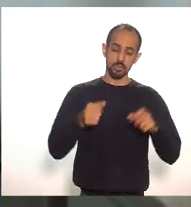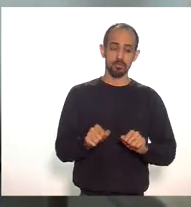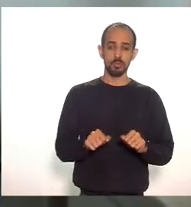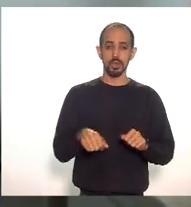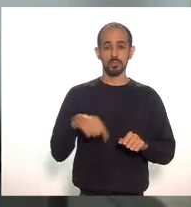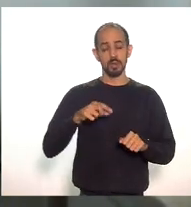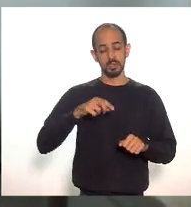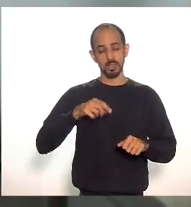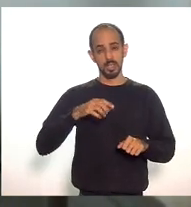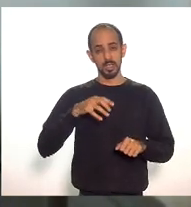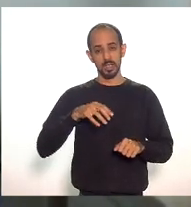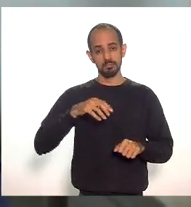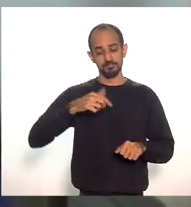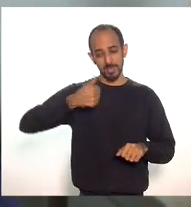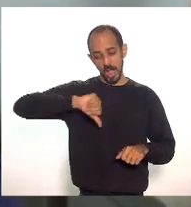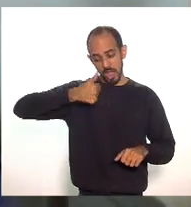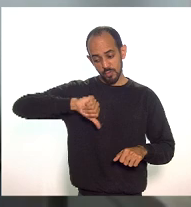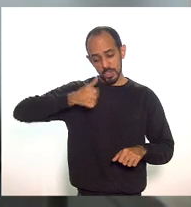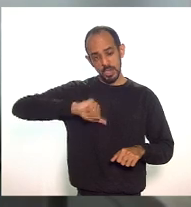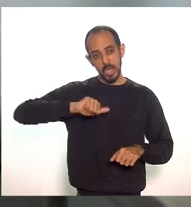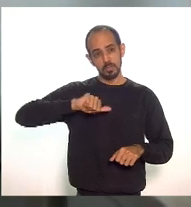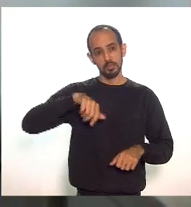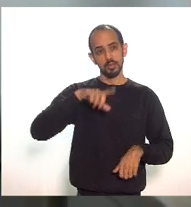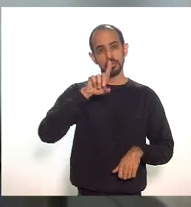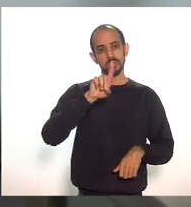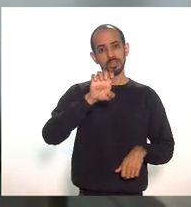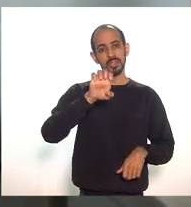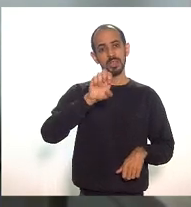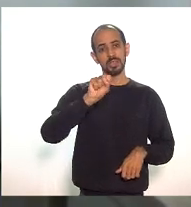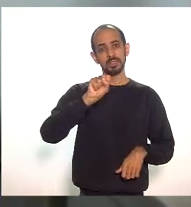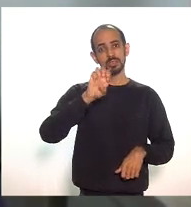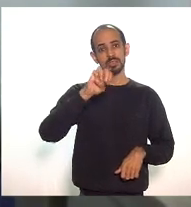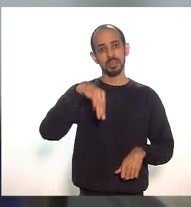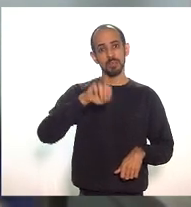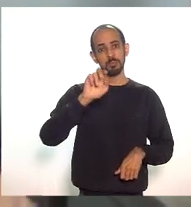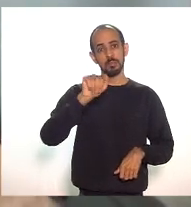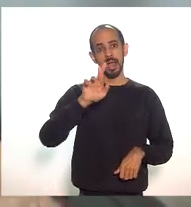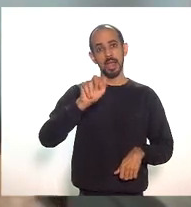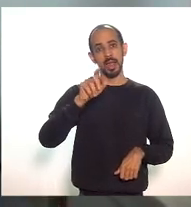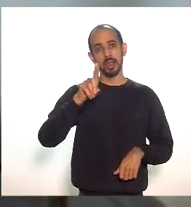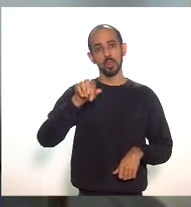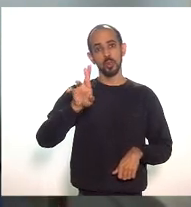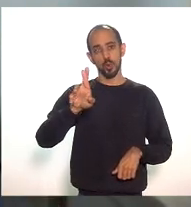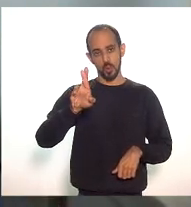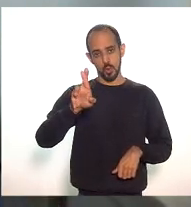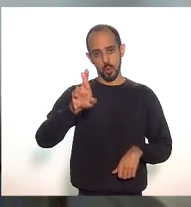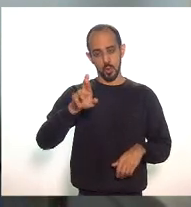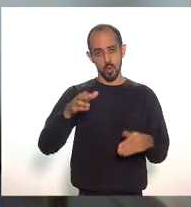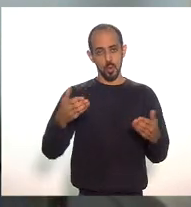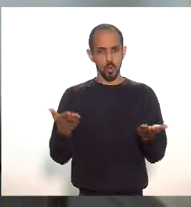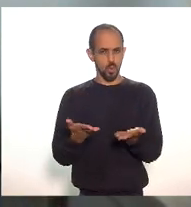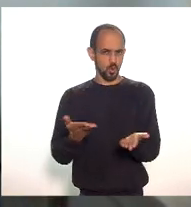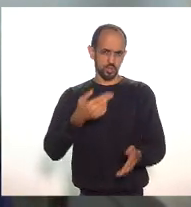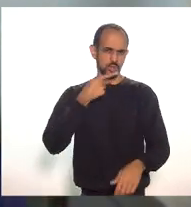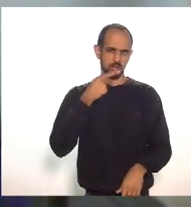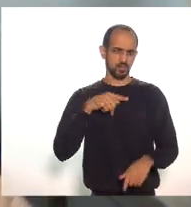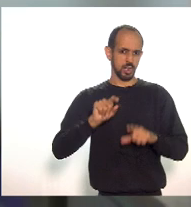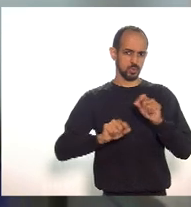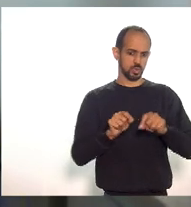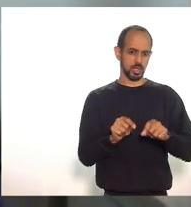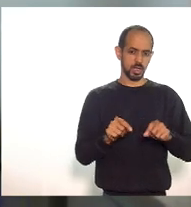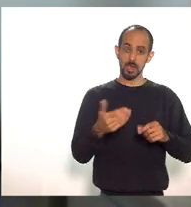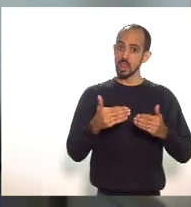Desembargador e o que que nós estamos dizendo O que é inconstitucional decreto